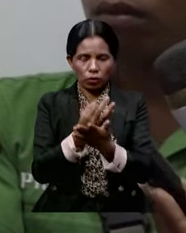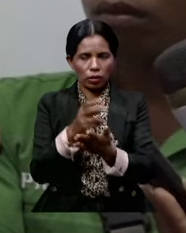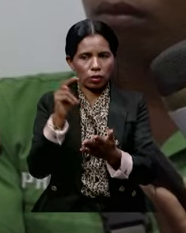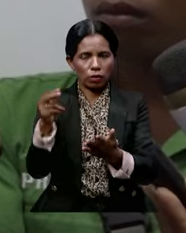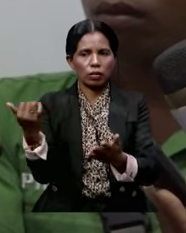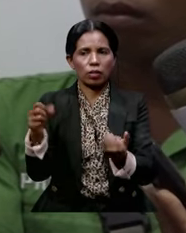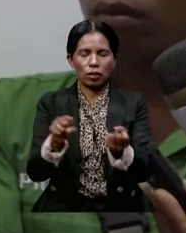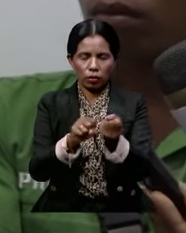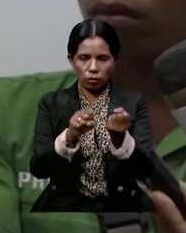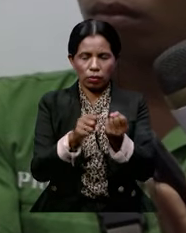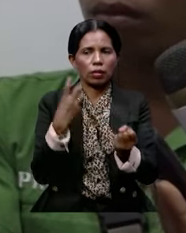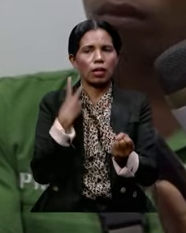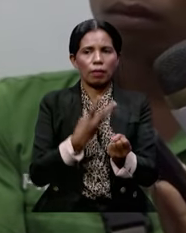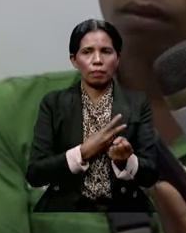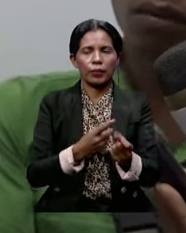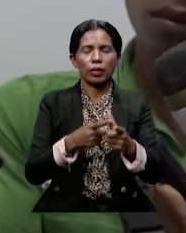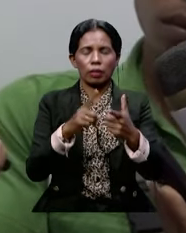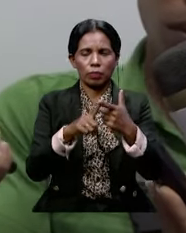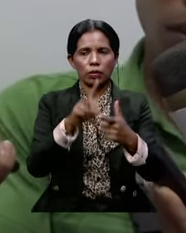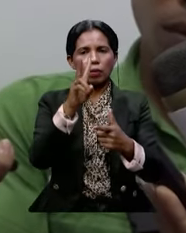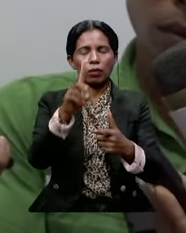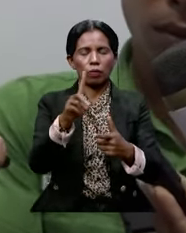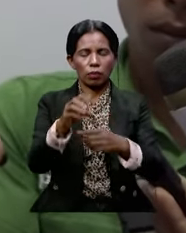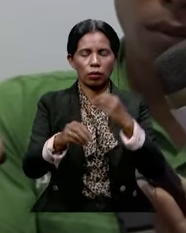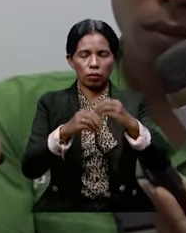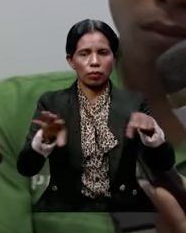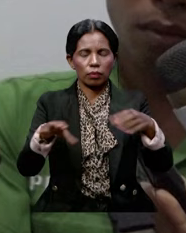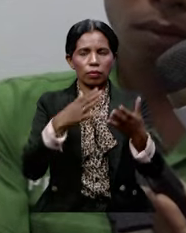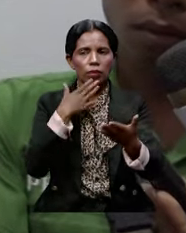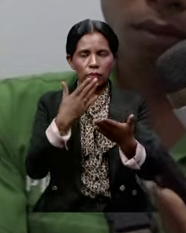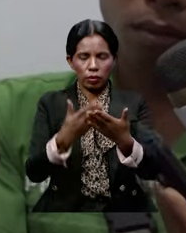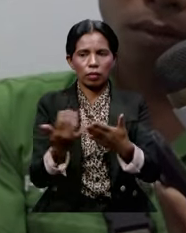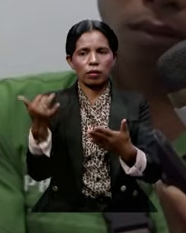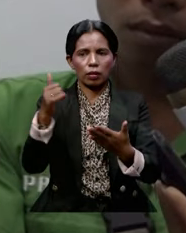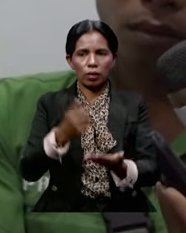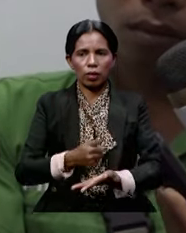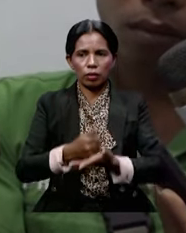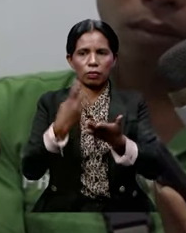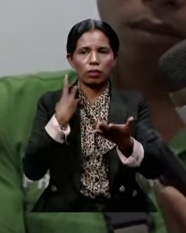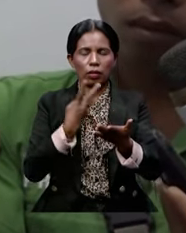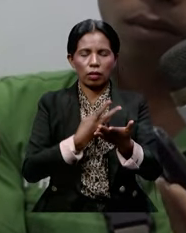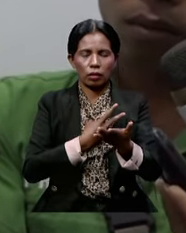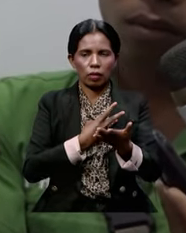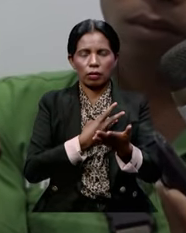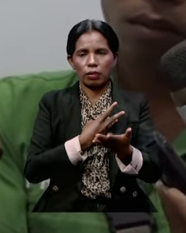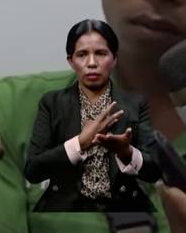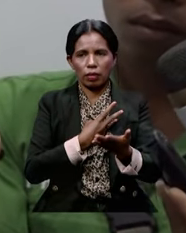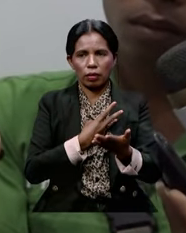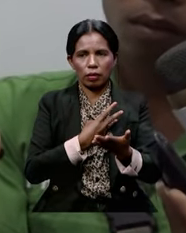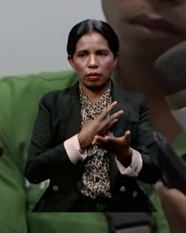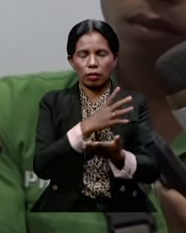sira apoyo ami. Ida sel pliliu kona ba boa governasau nini ya nebe ke sira mos apoyo am kwa atus